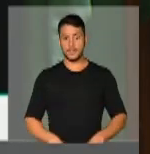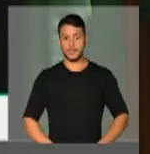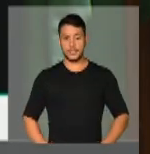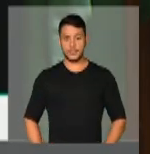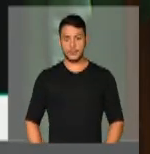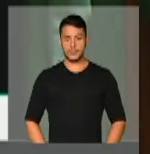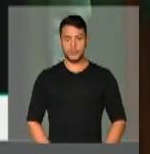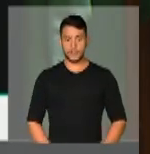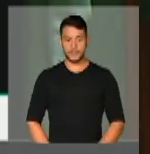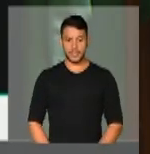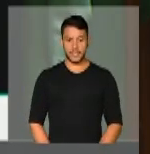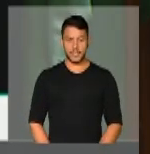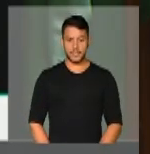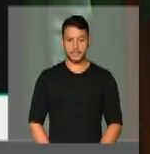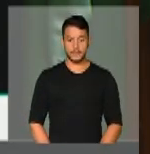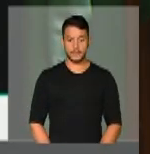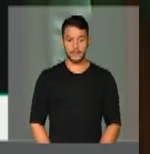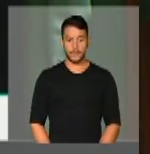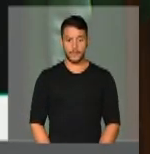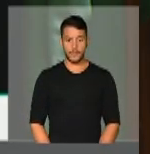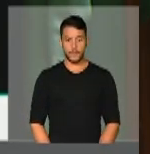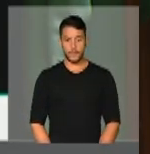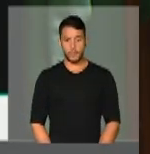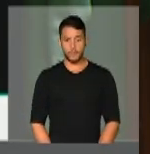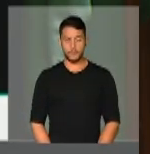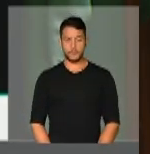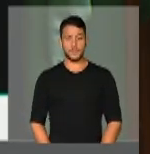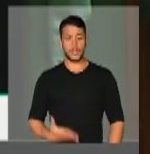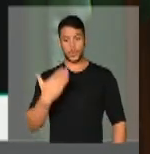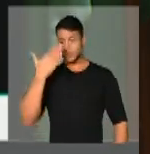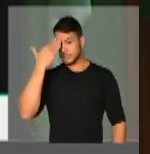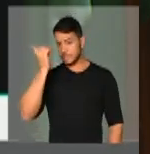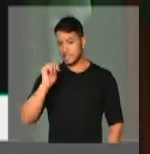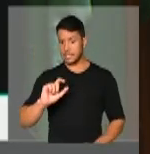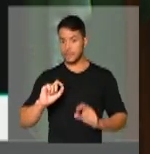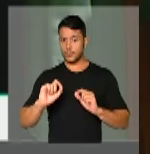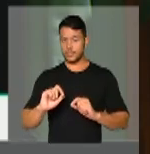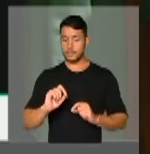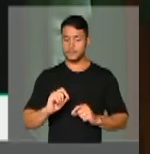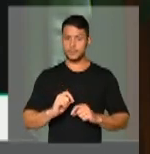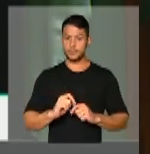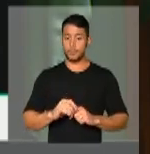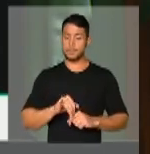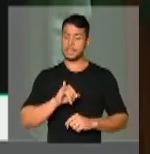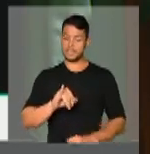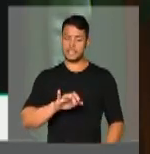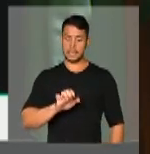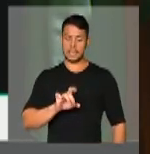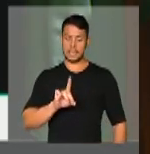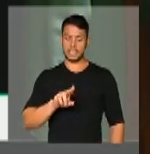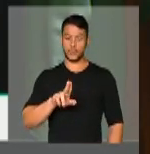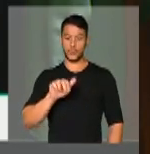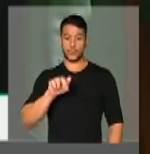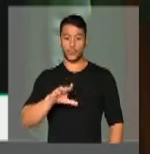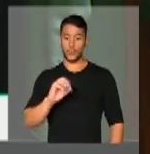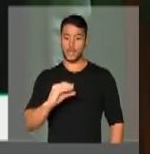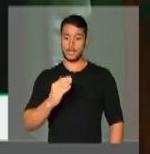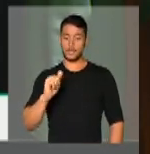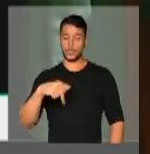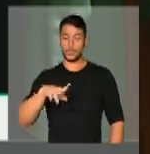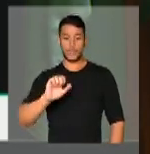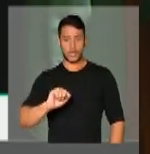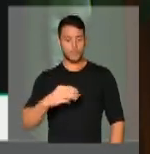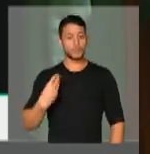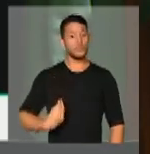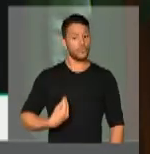meu amigo Tiago, eu lembro do meu pai Eduardo Campos. Tenho certeza, se vivo estivesse, seria o presidente do Brasil e